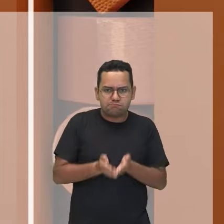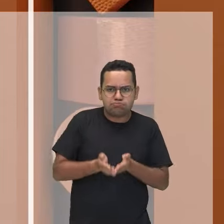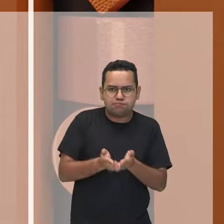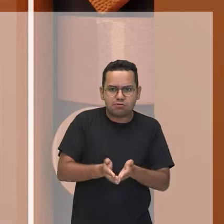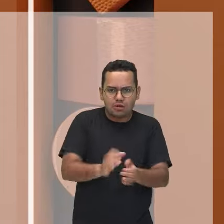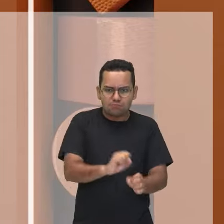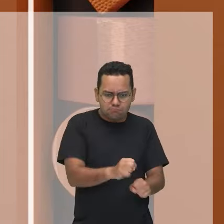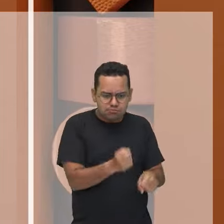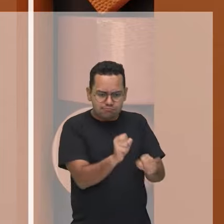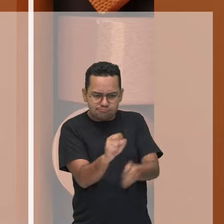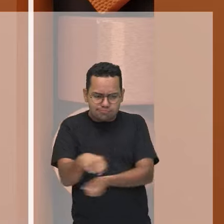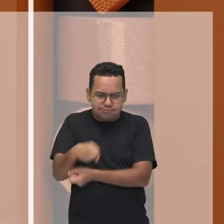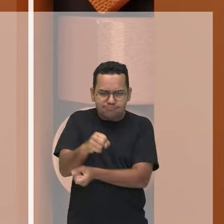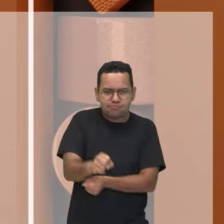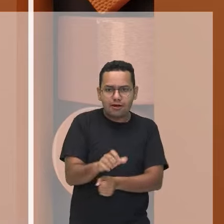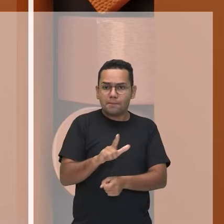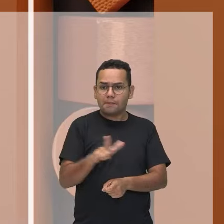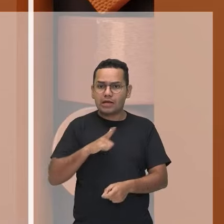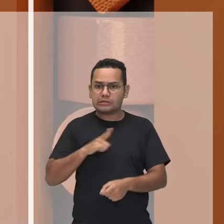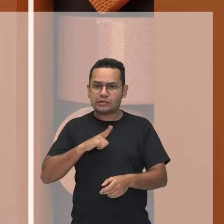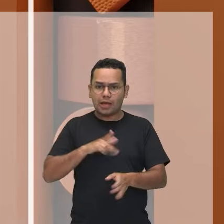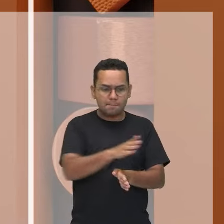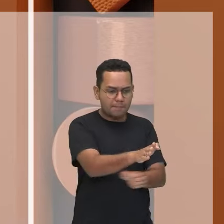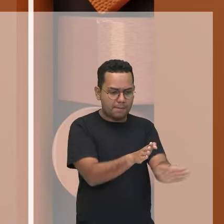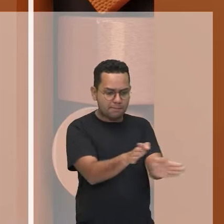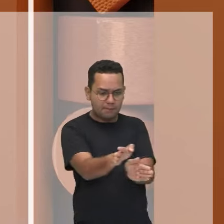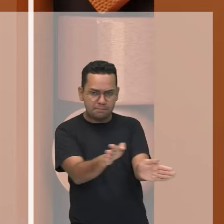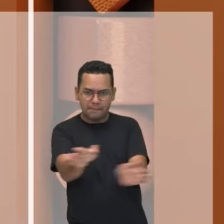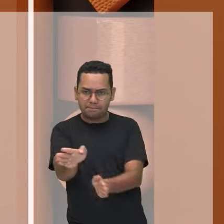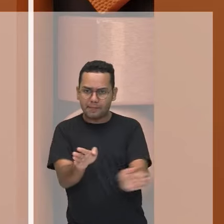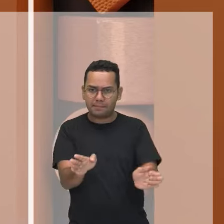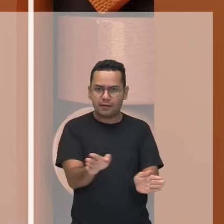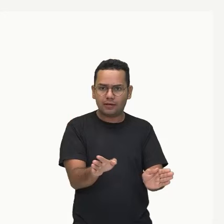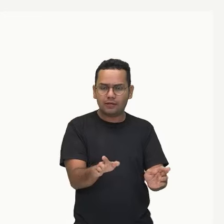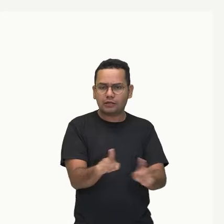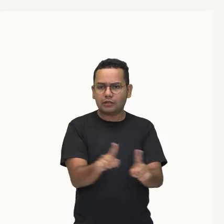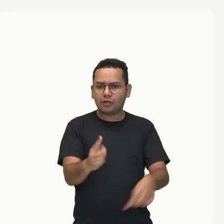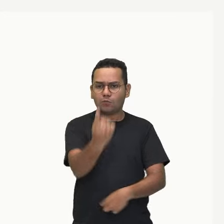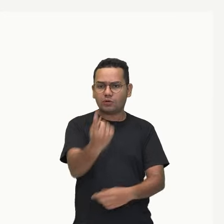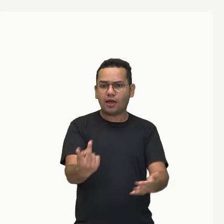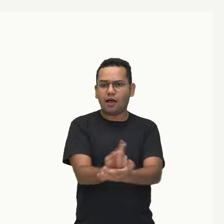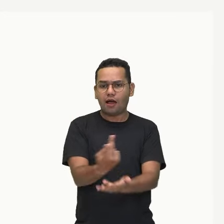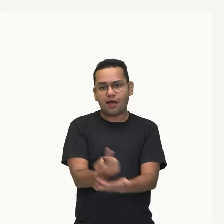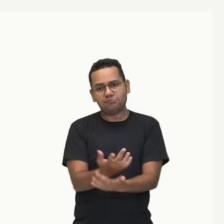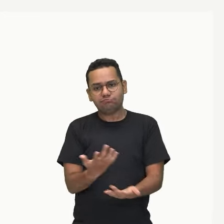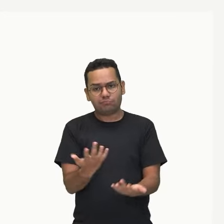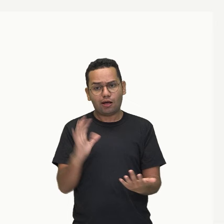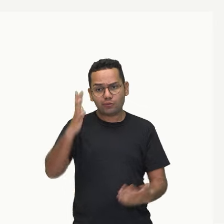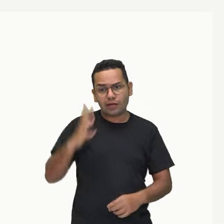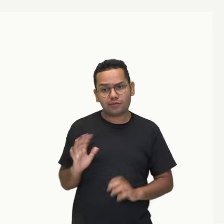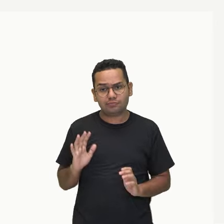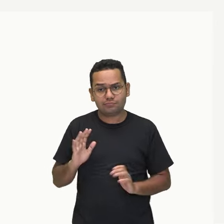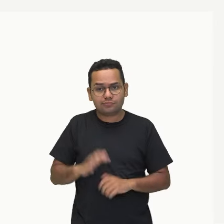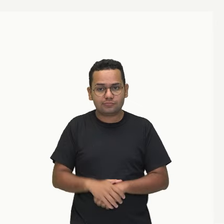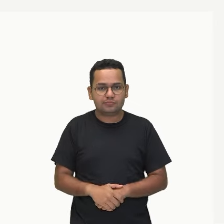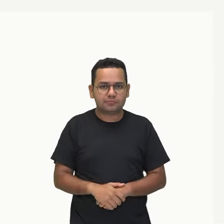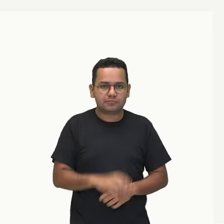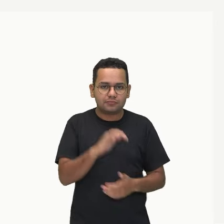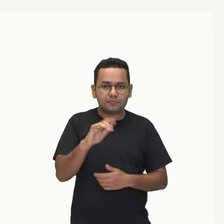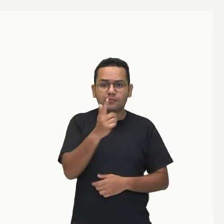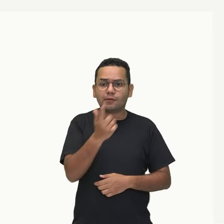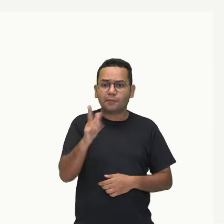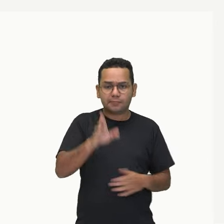naquele caminho errado. Olha só o que vai acontecer, tá bom? Vamos lá então. Para o científico, ele